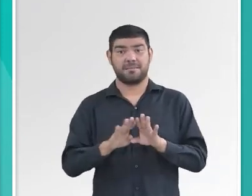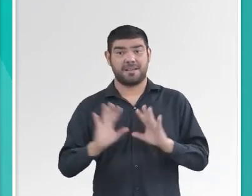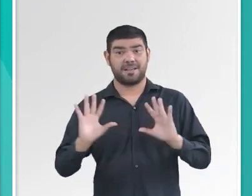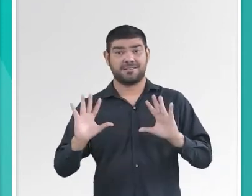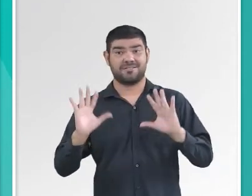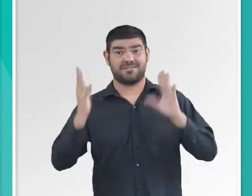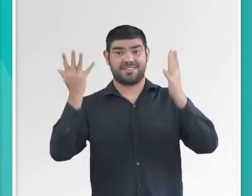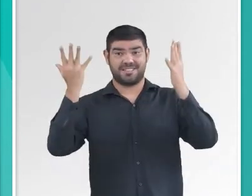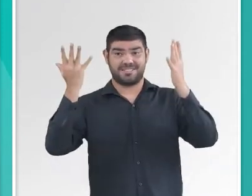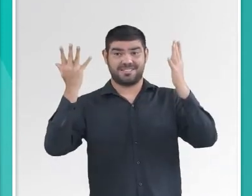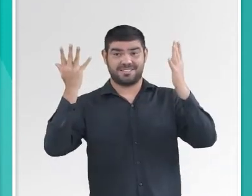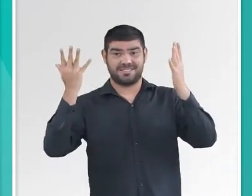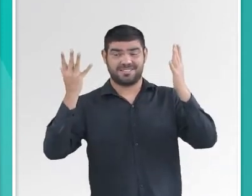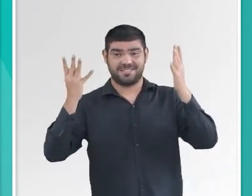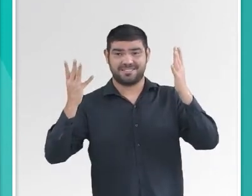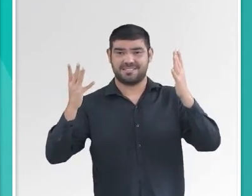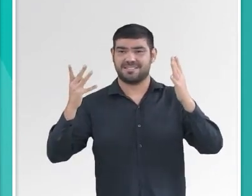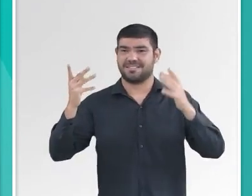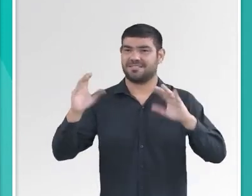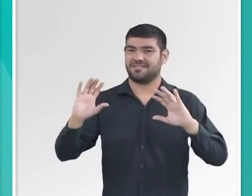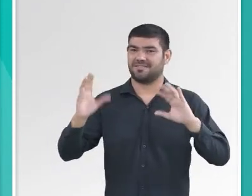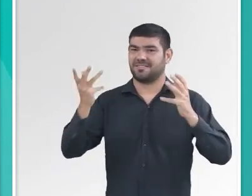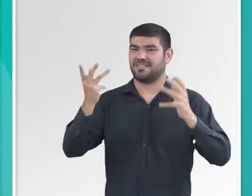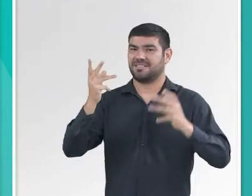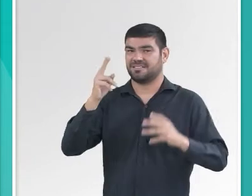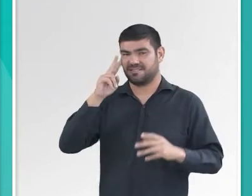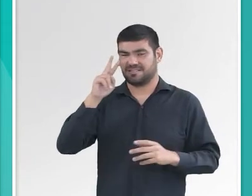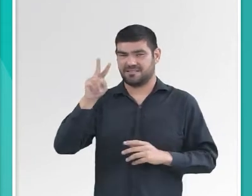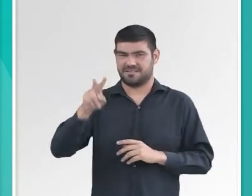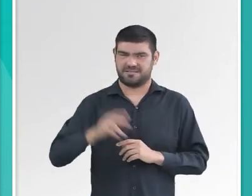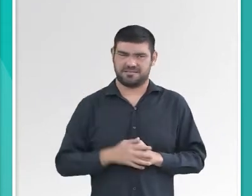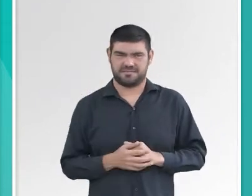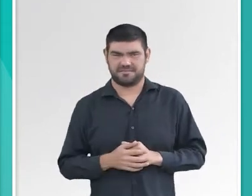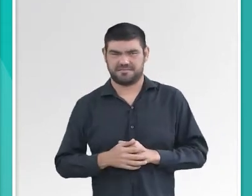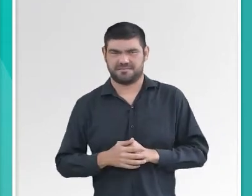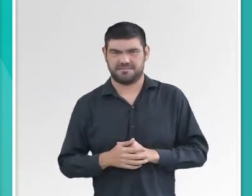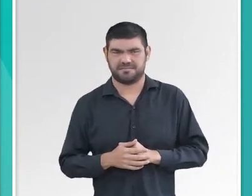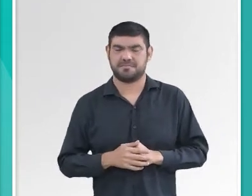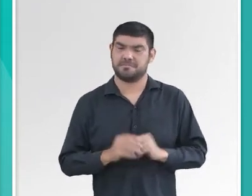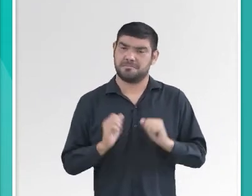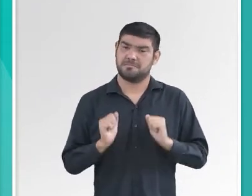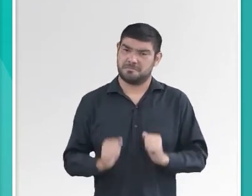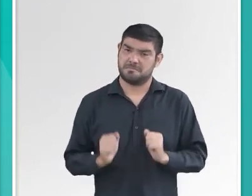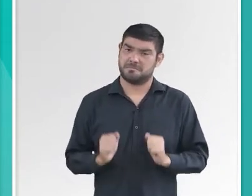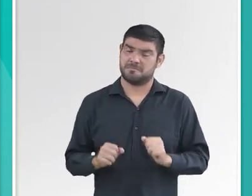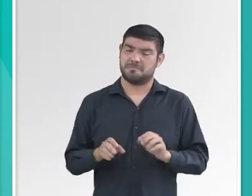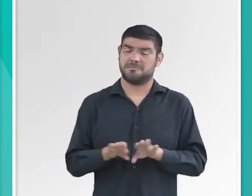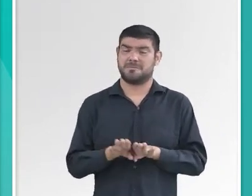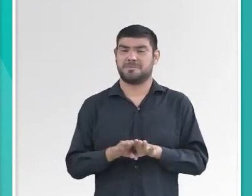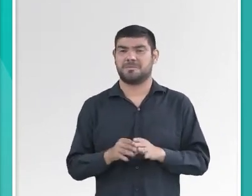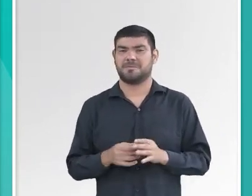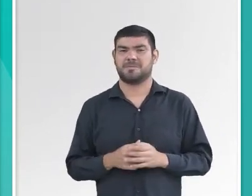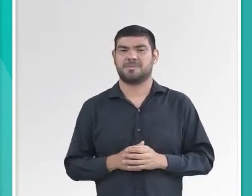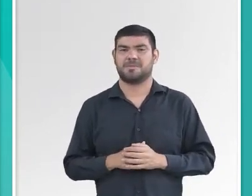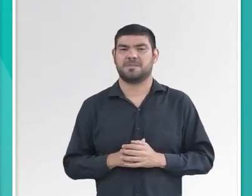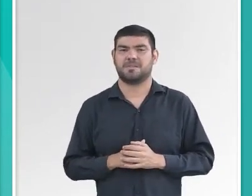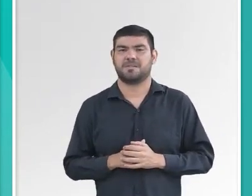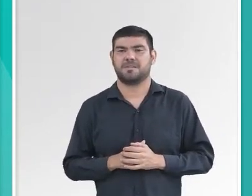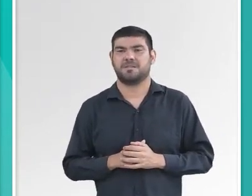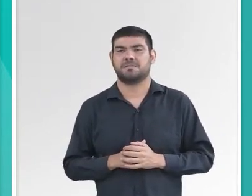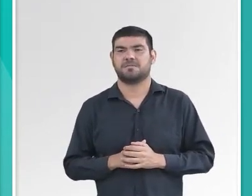é? No caso, festas populares. Vamos acrescentar aqui? Então, também pode ser objeto